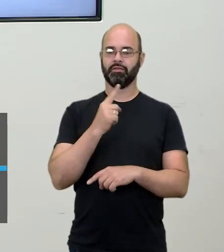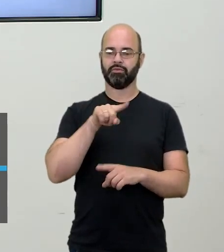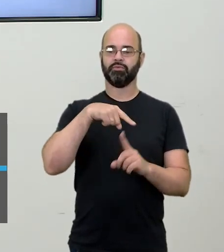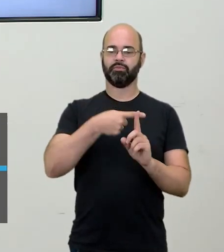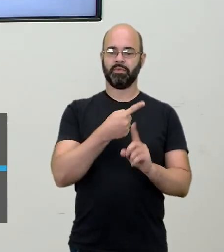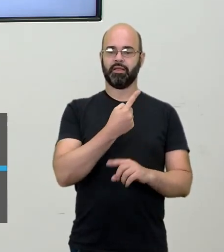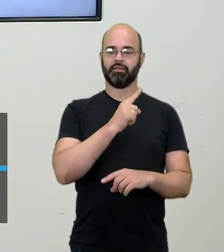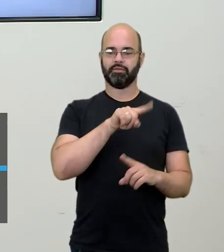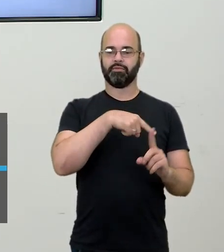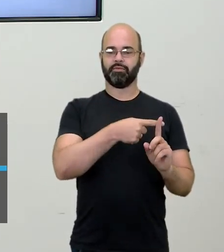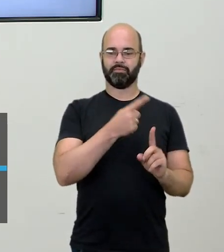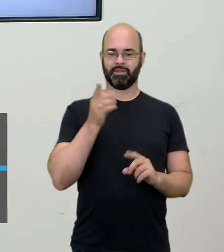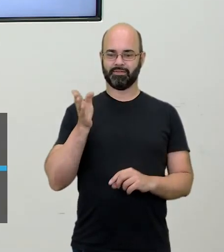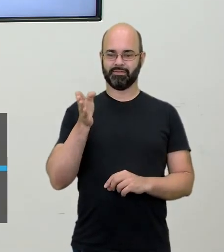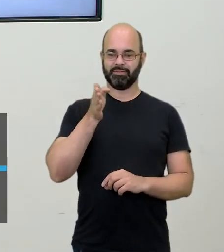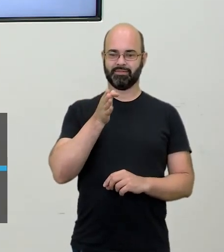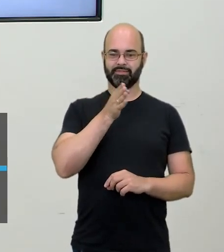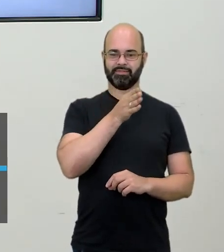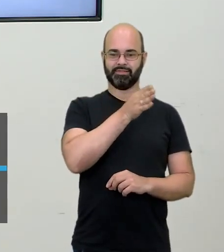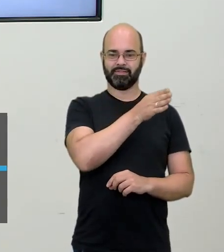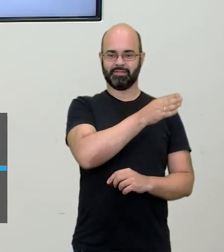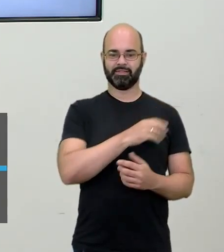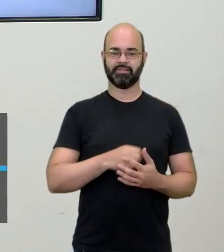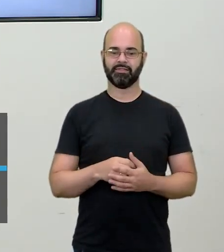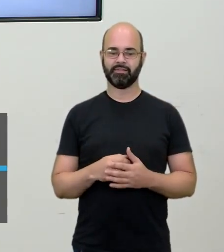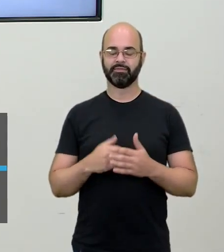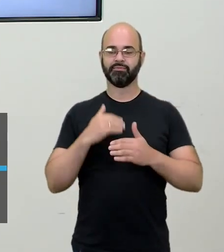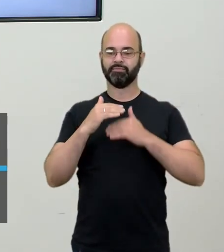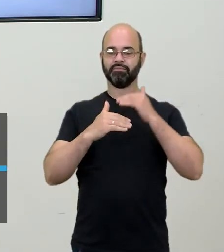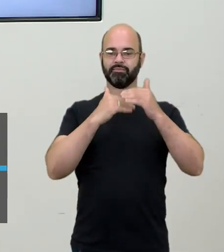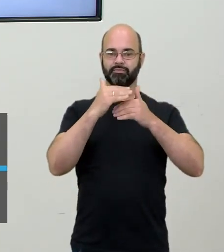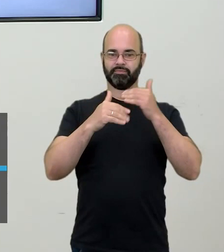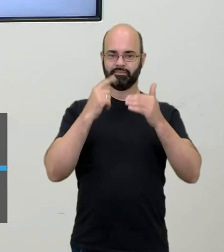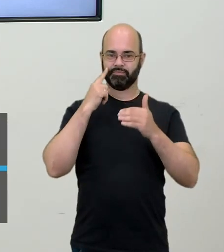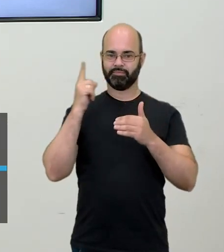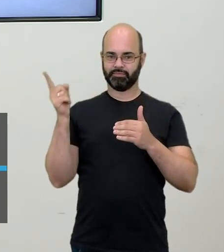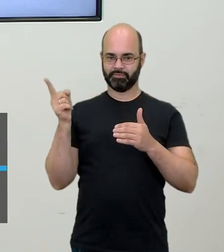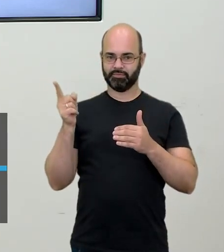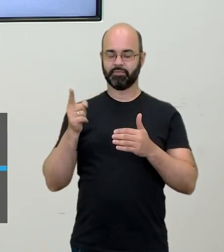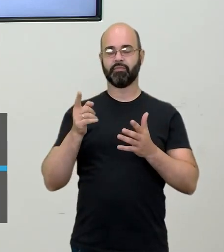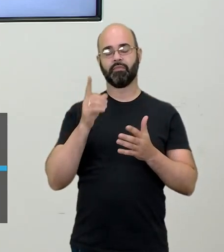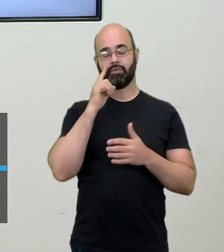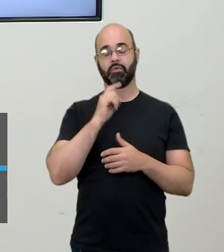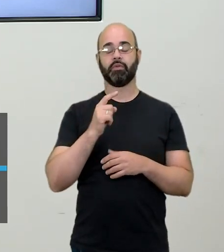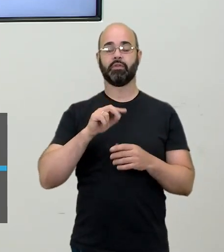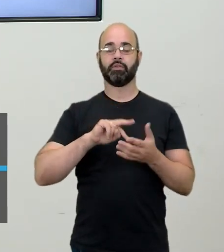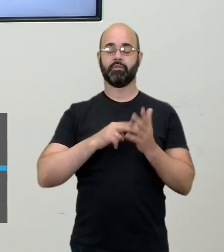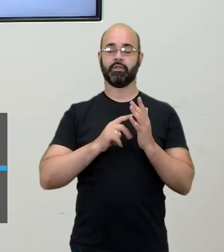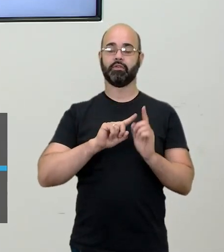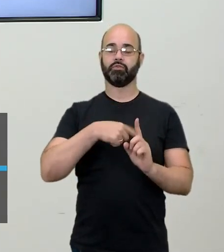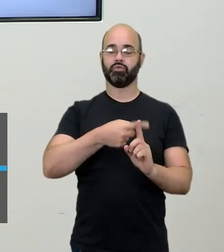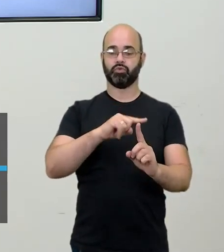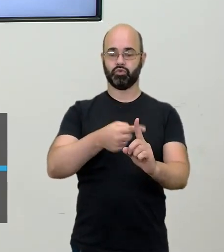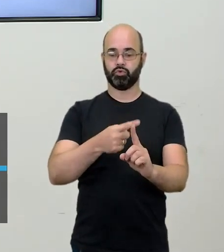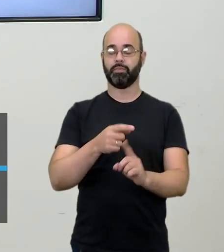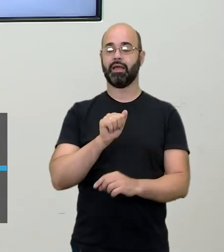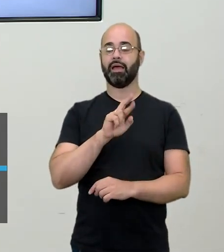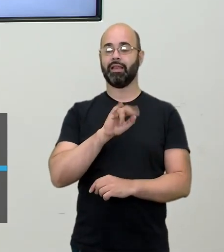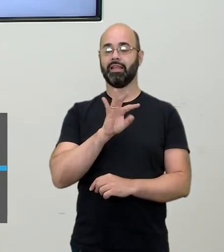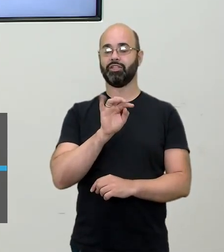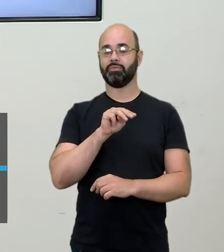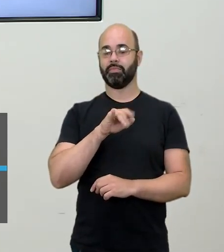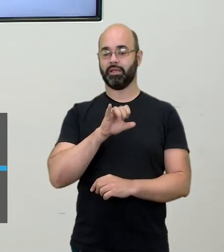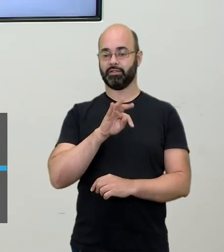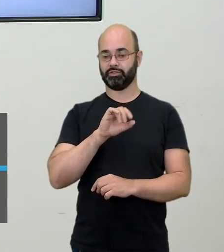estabelece uma progressão aritmética, né? A aritmética está associada à soma, não é? E geométrica está associado à multiplicação, de forma